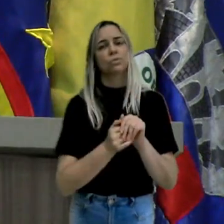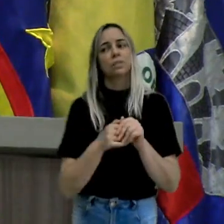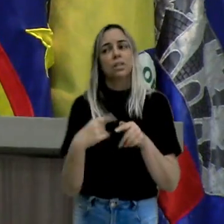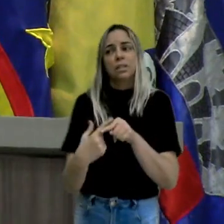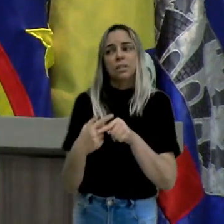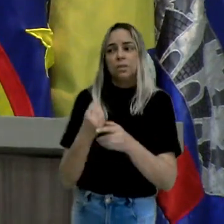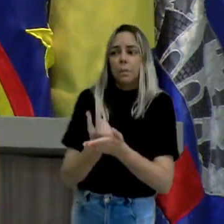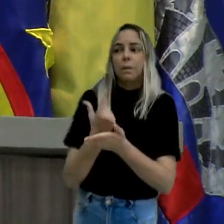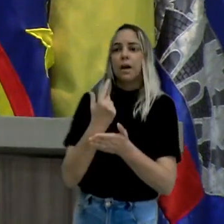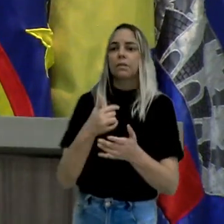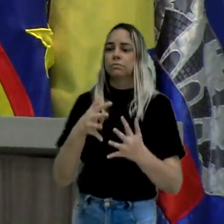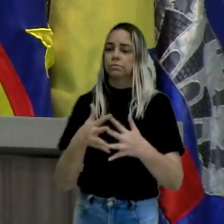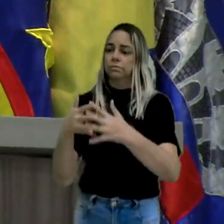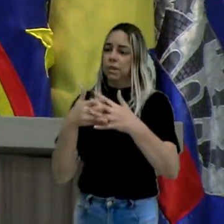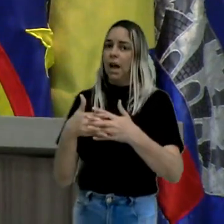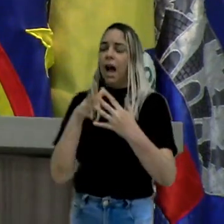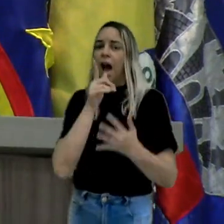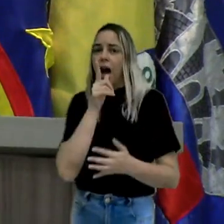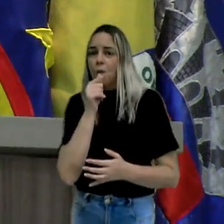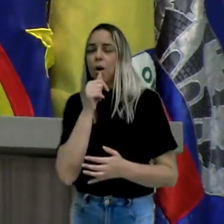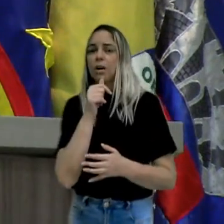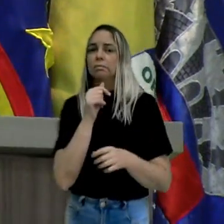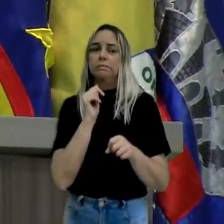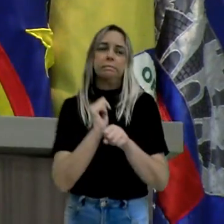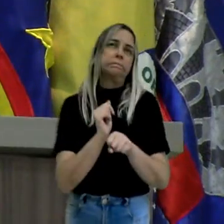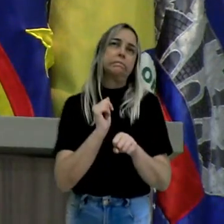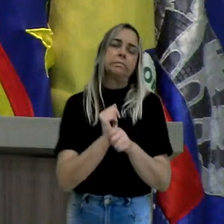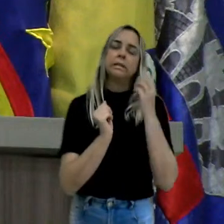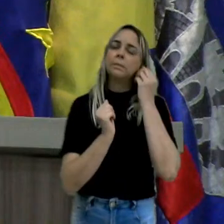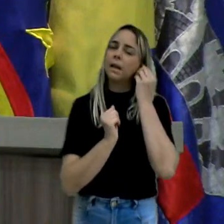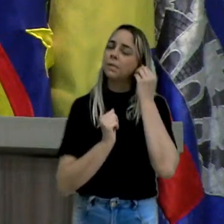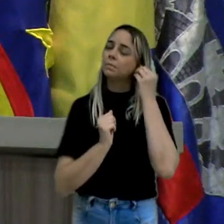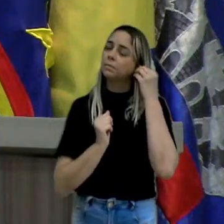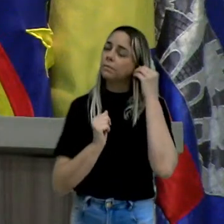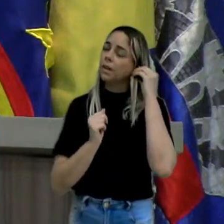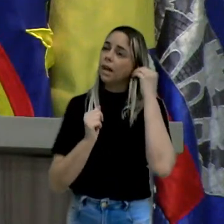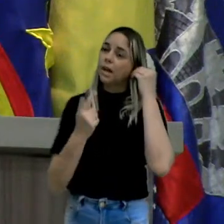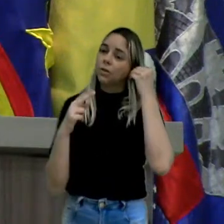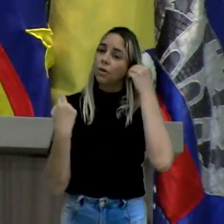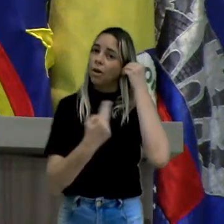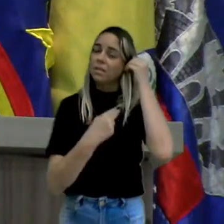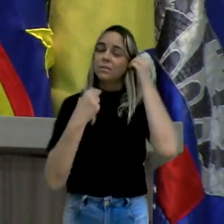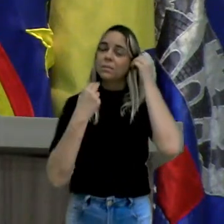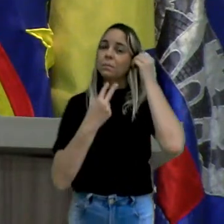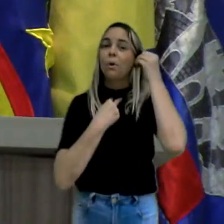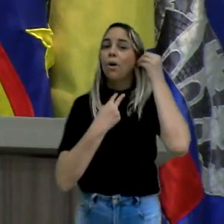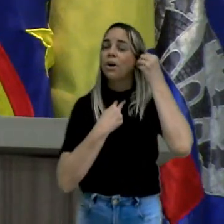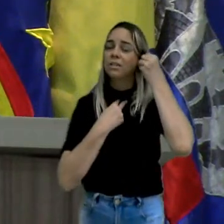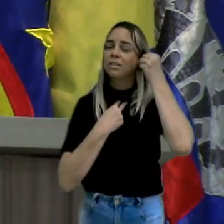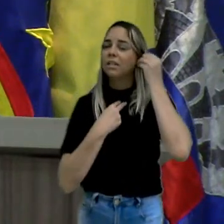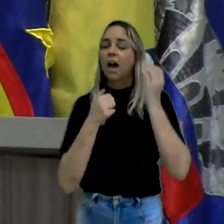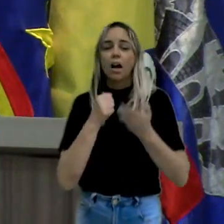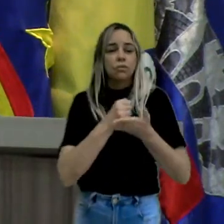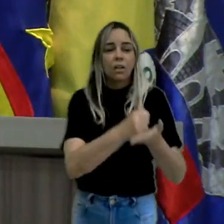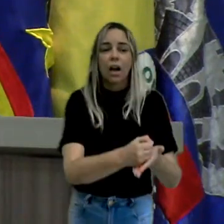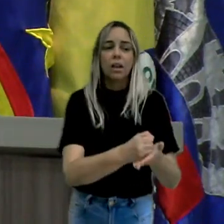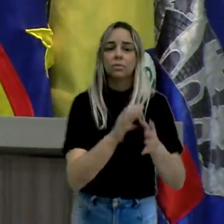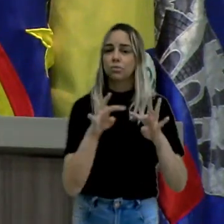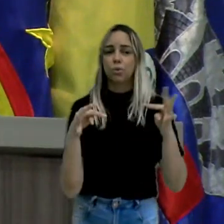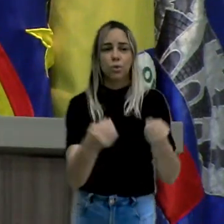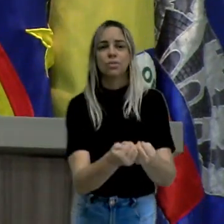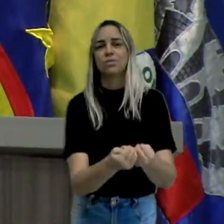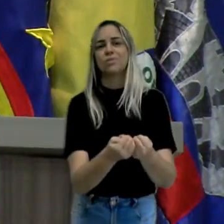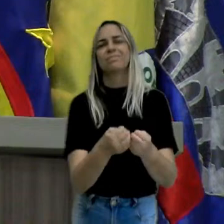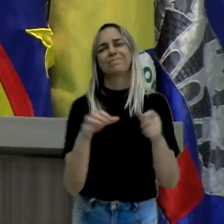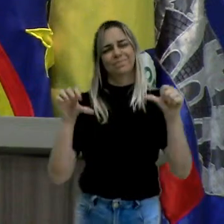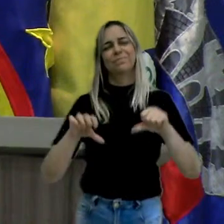d'água tem que ficar esperando, com tanta gente precisando de água, a gente não tem como ajudar todo mundo. É uma situação precária em